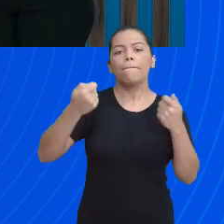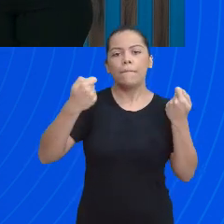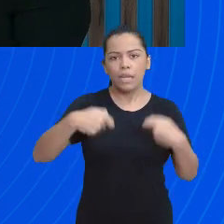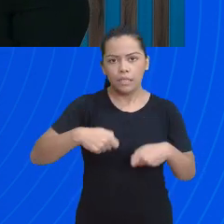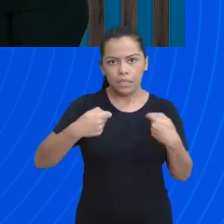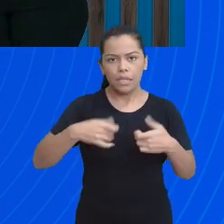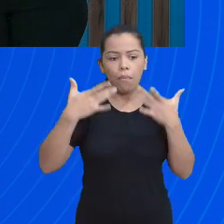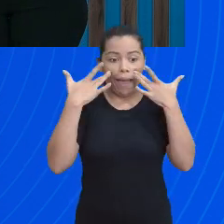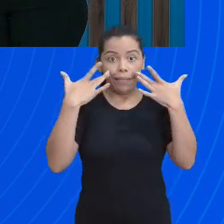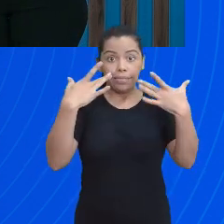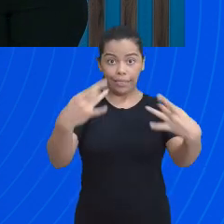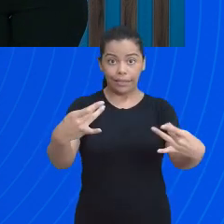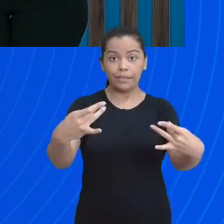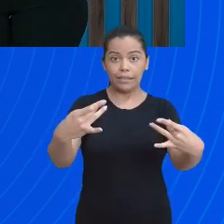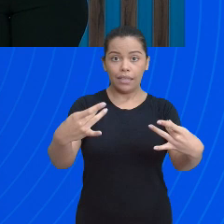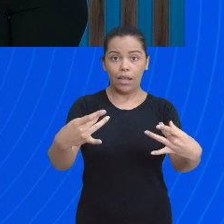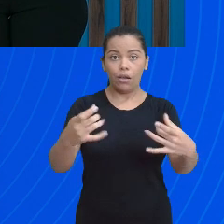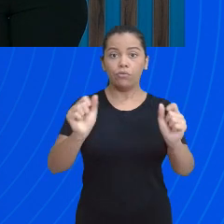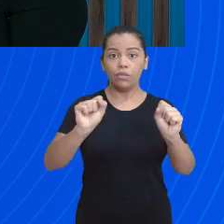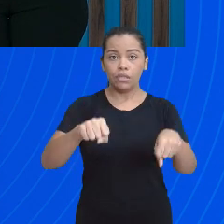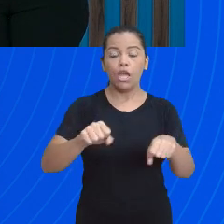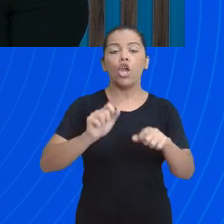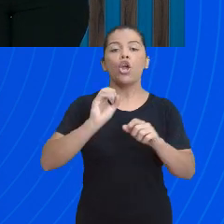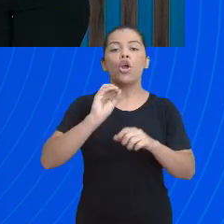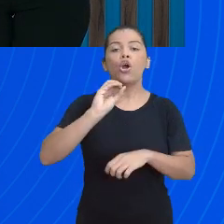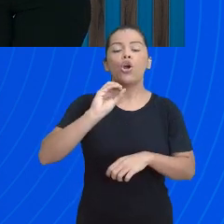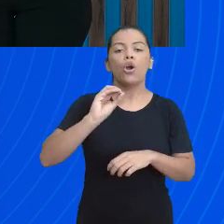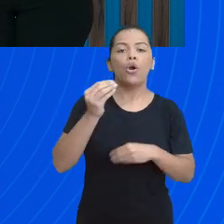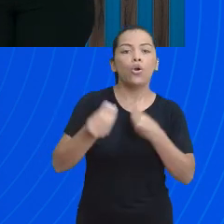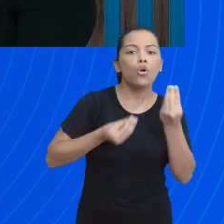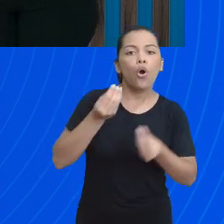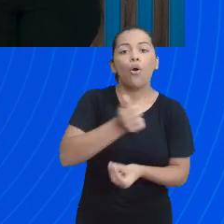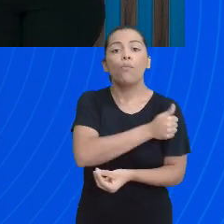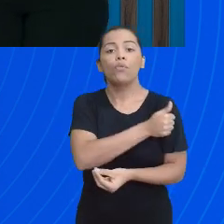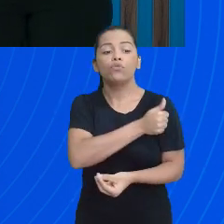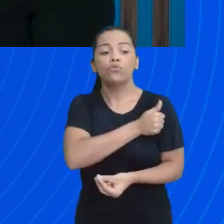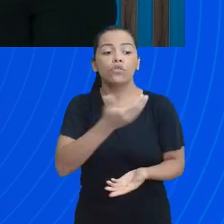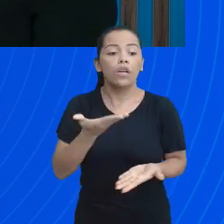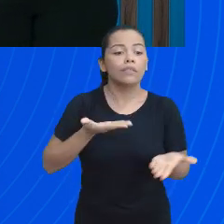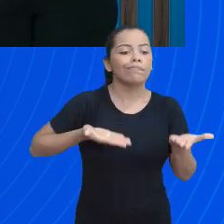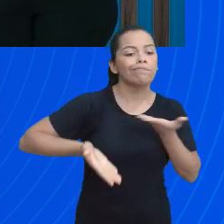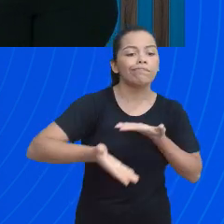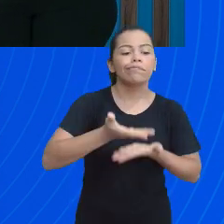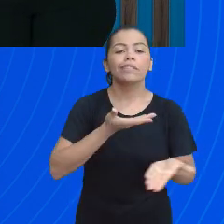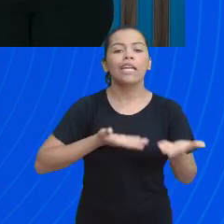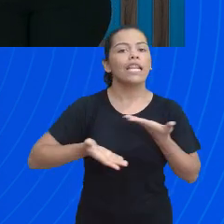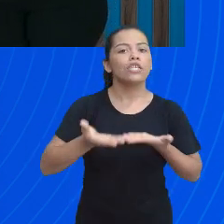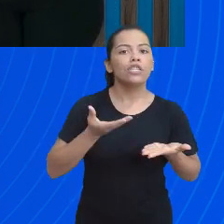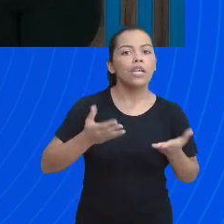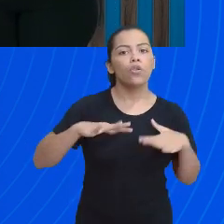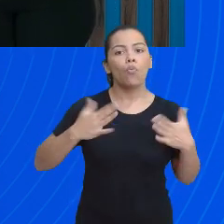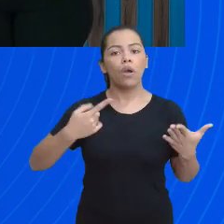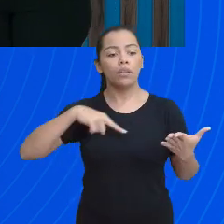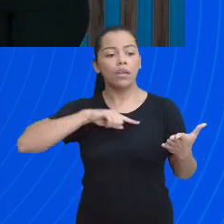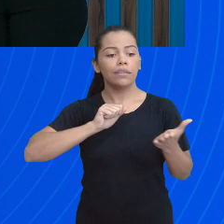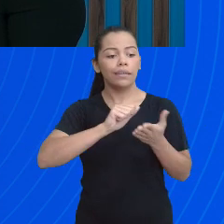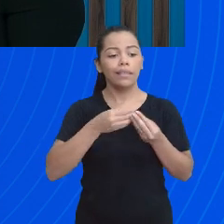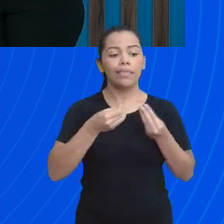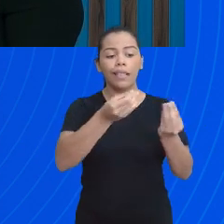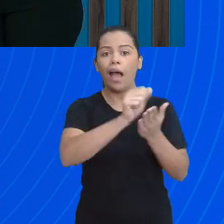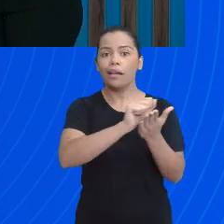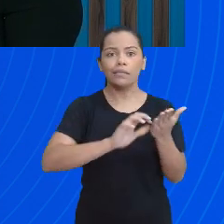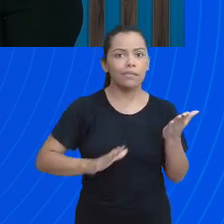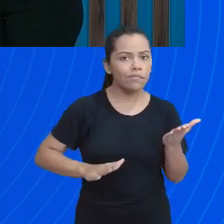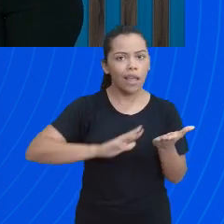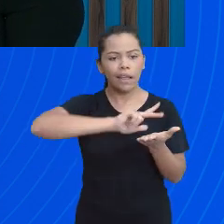ficar atento à maneira como esse estudante está interagindo com o que está sendo oferecido para ele no dia a